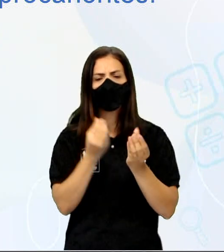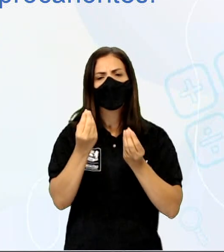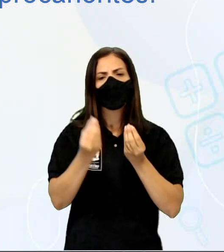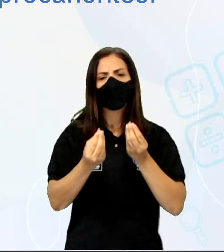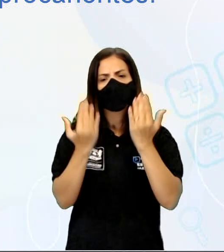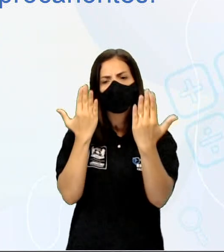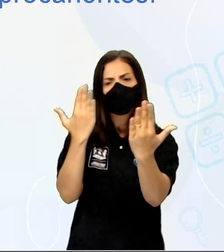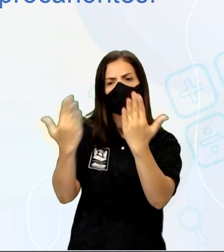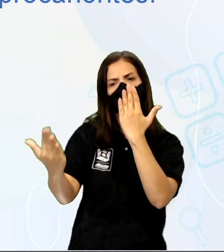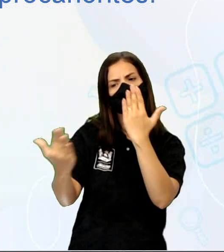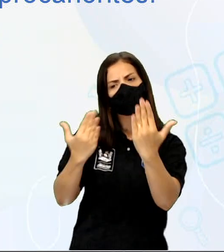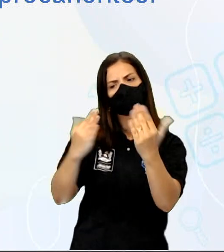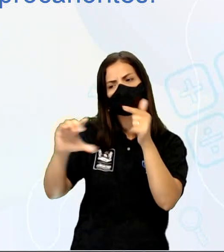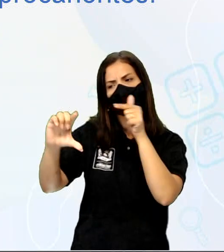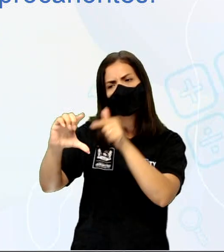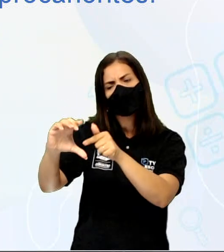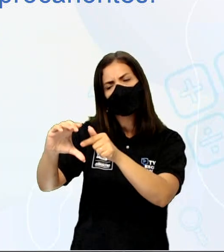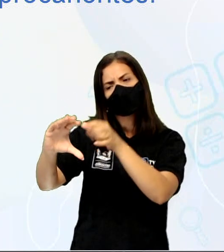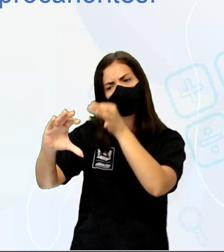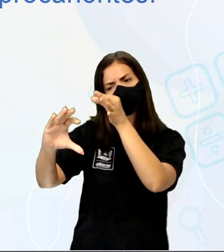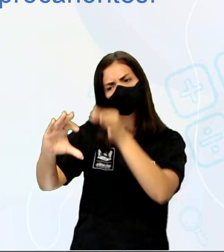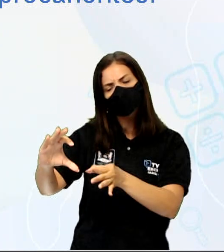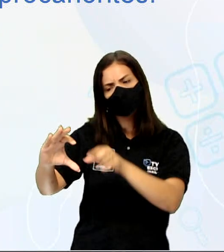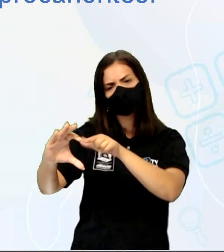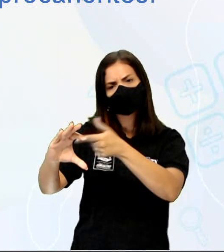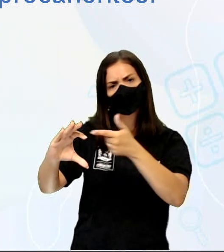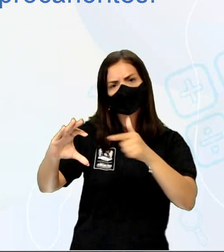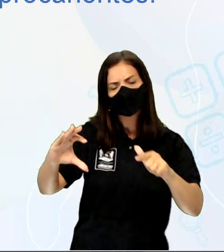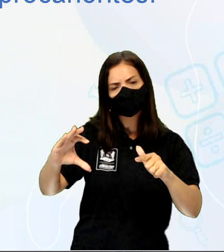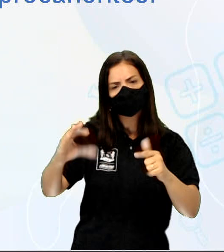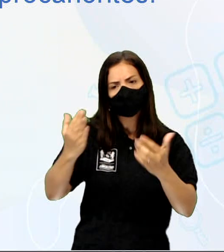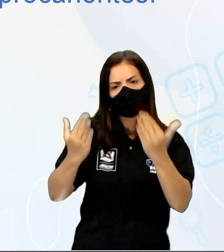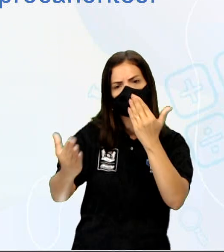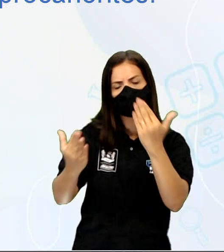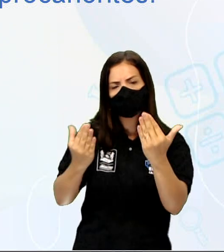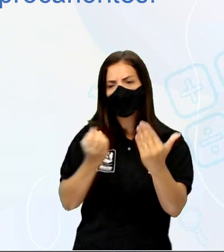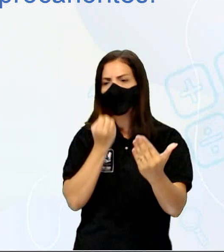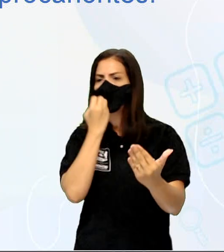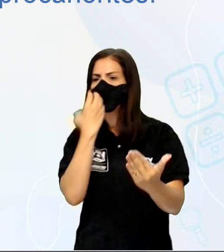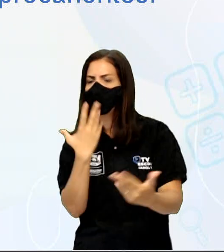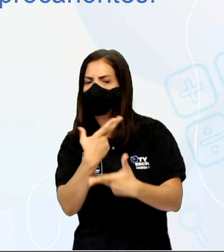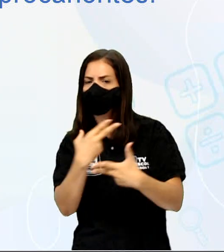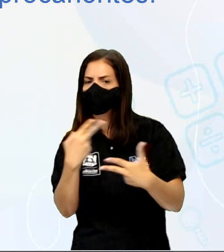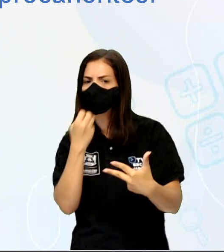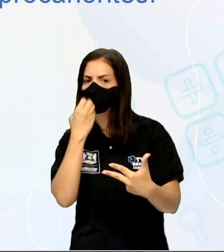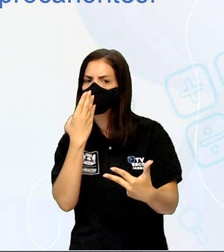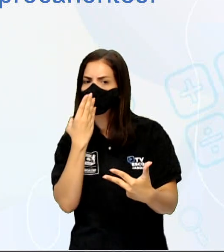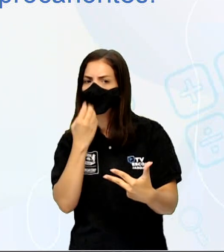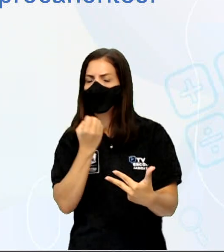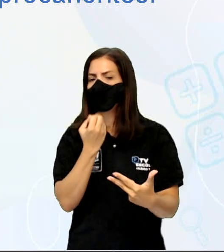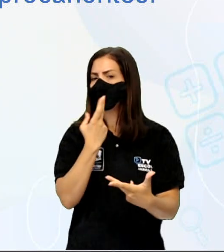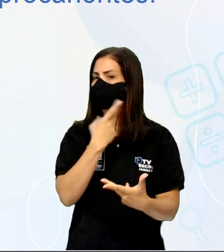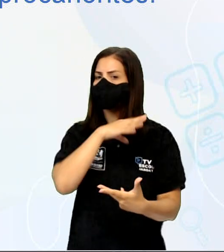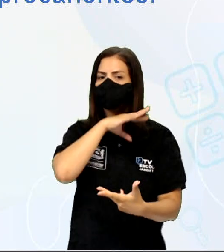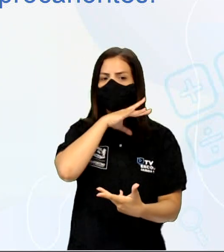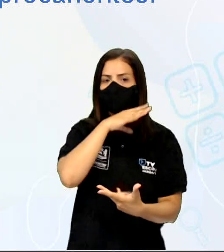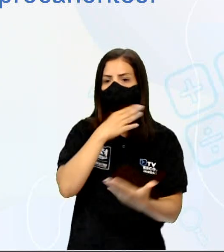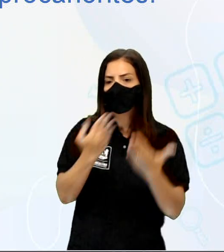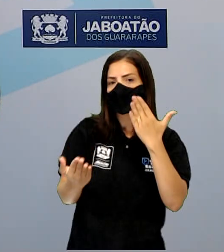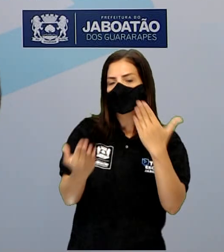uma desvantagem dos seres vivos eucariontes em relação aos procariontes.